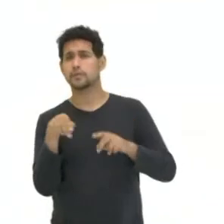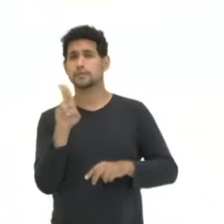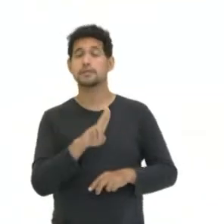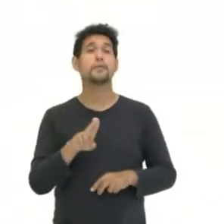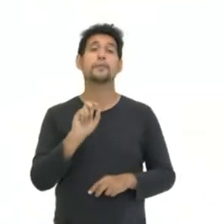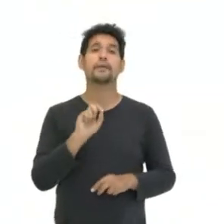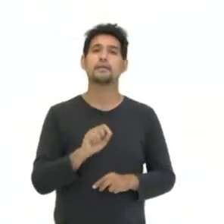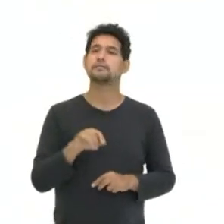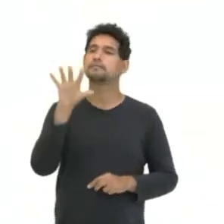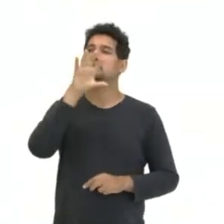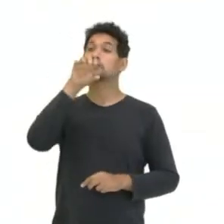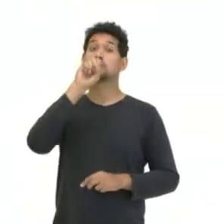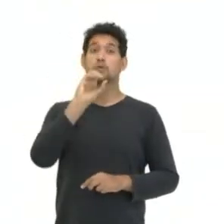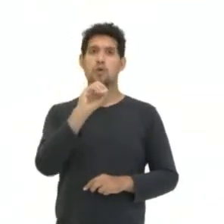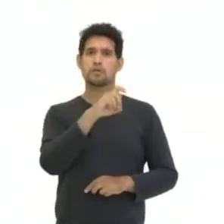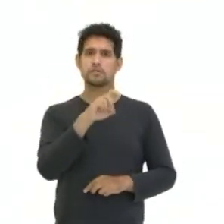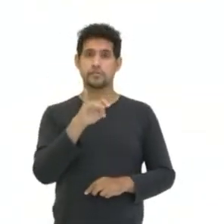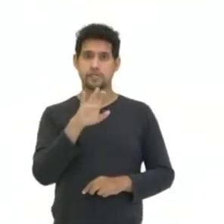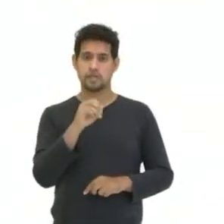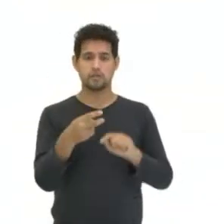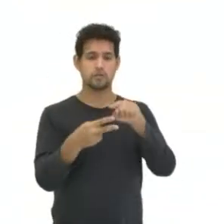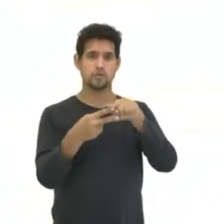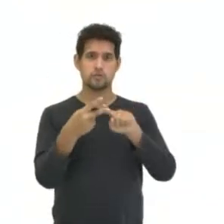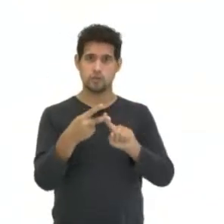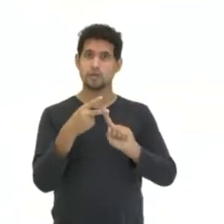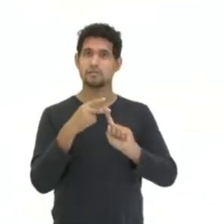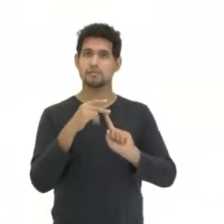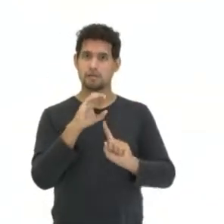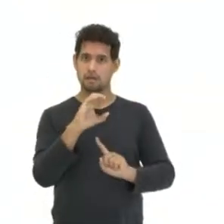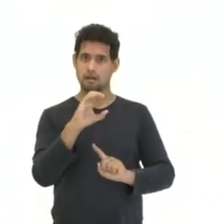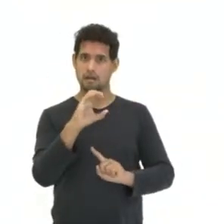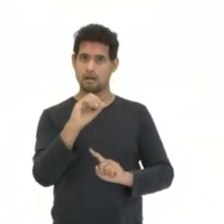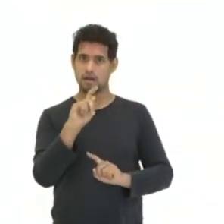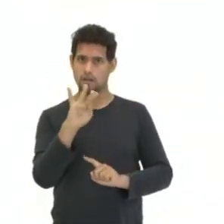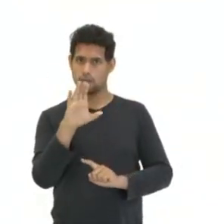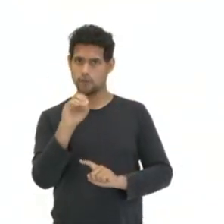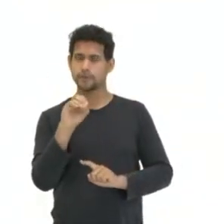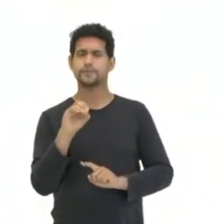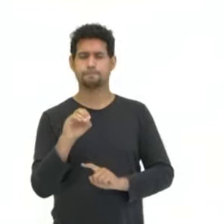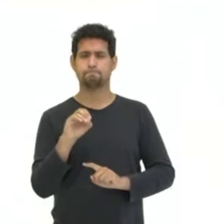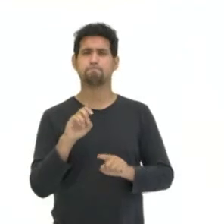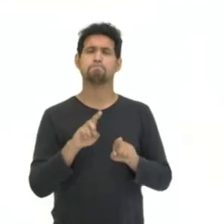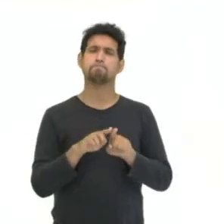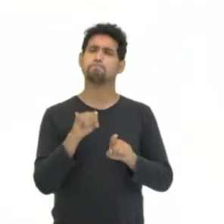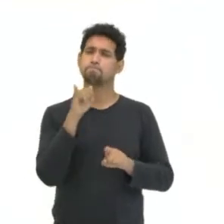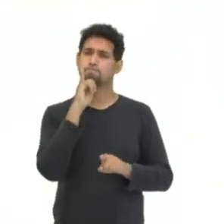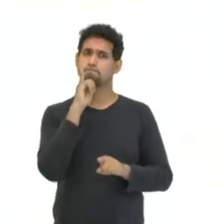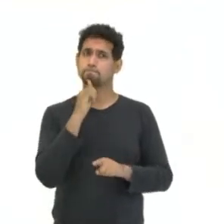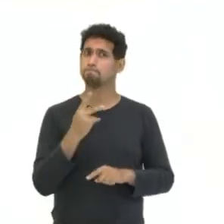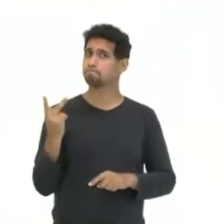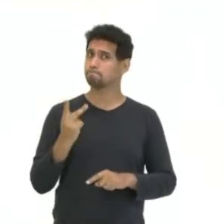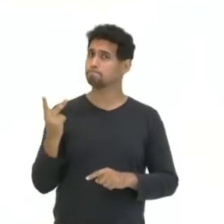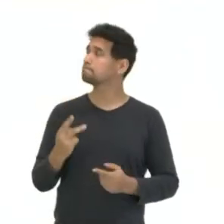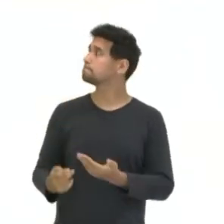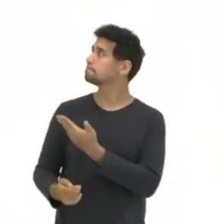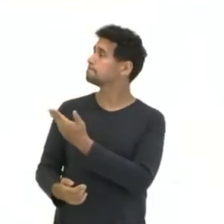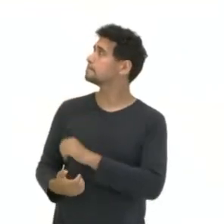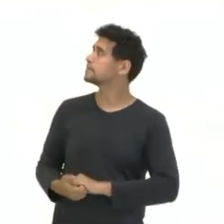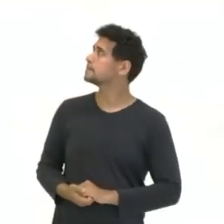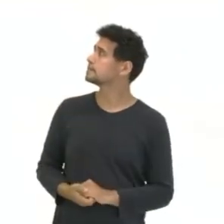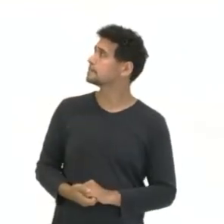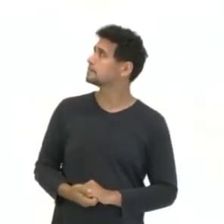o oxigênio entre 2 carbonos, formando um éter. Então, o metoxipropano ou o